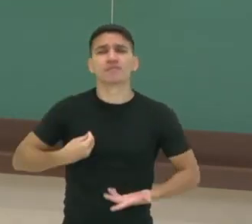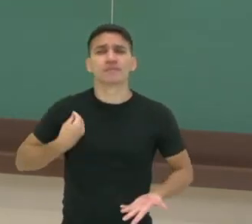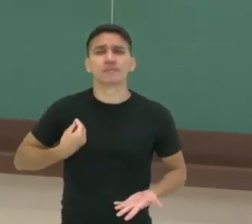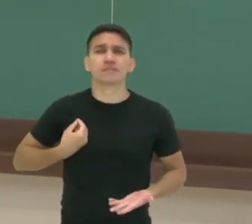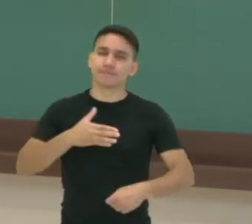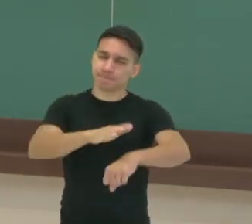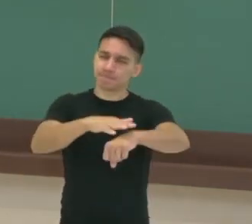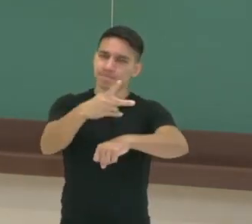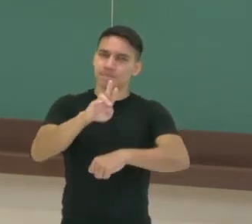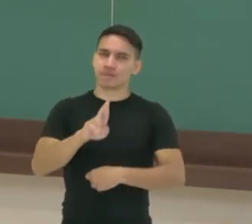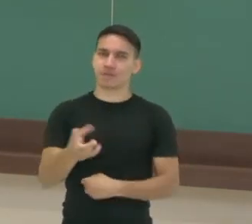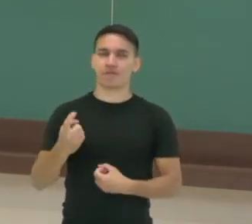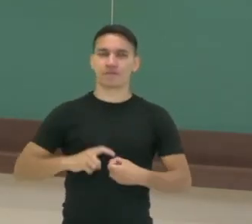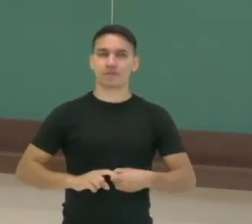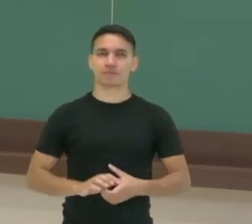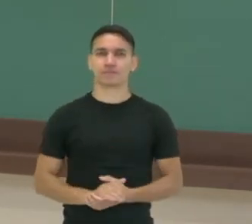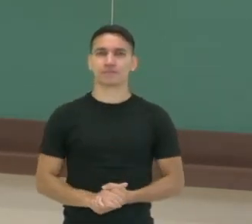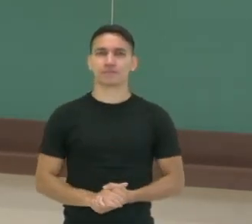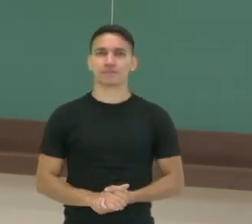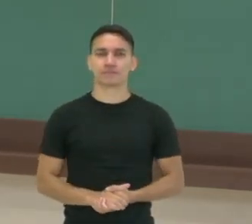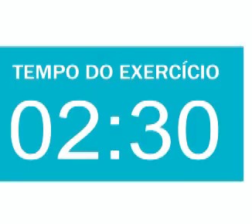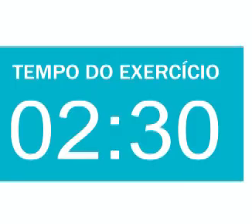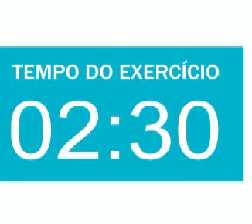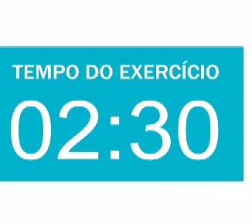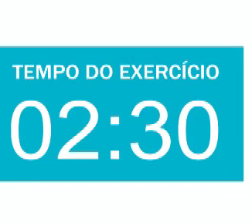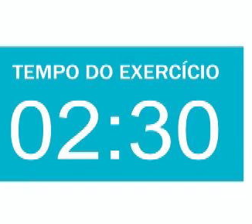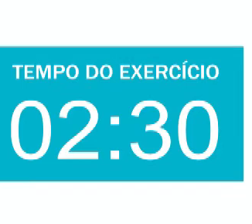vou dar um tempinho para você e eu já retorno.